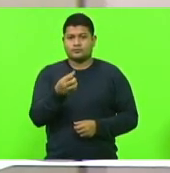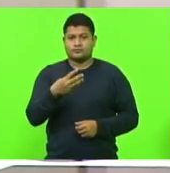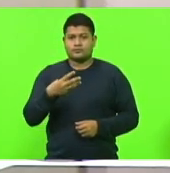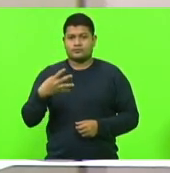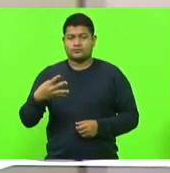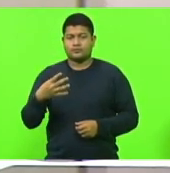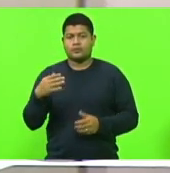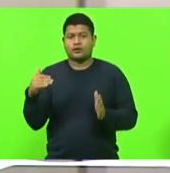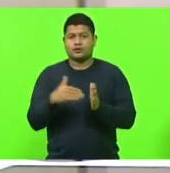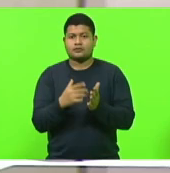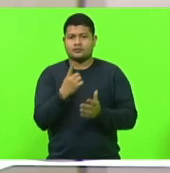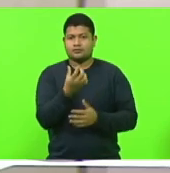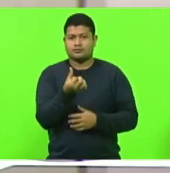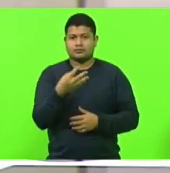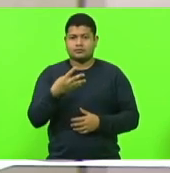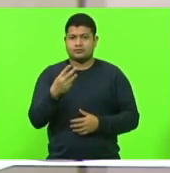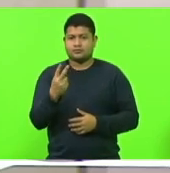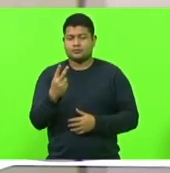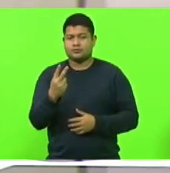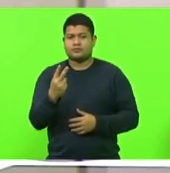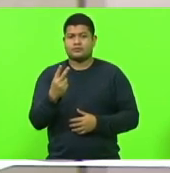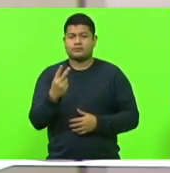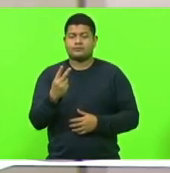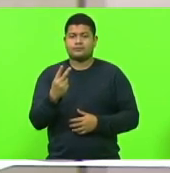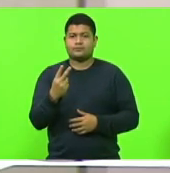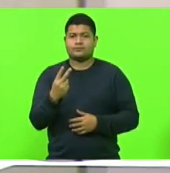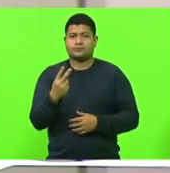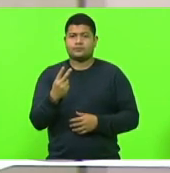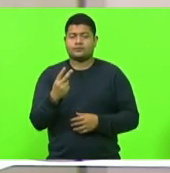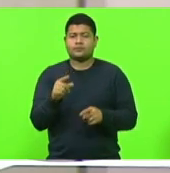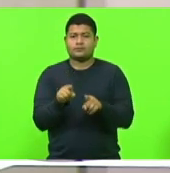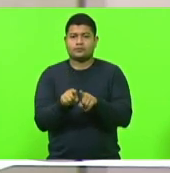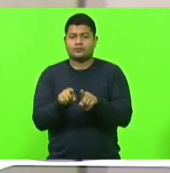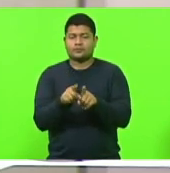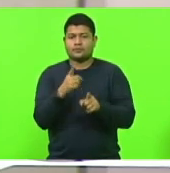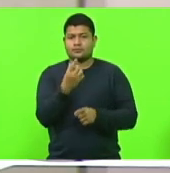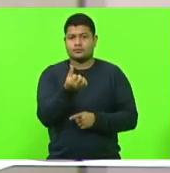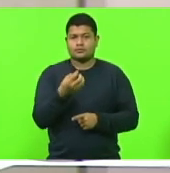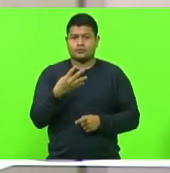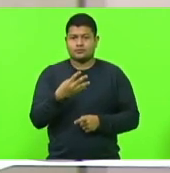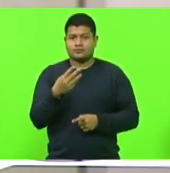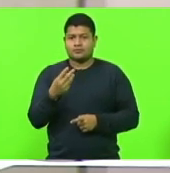1634 a 1642. De 1646 a